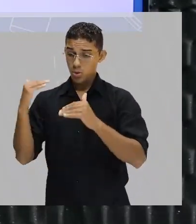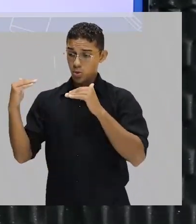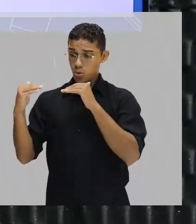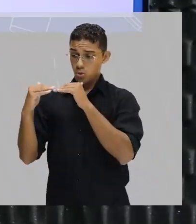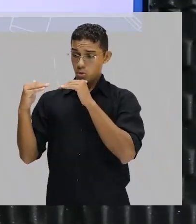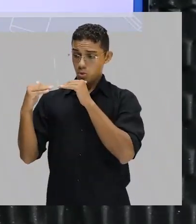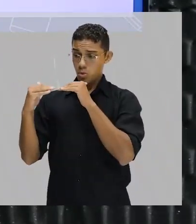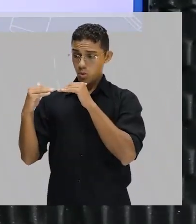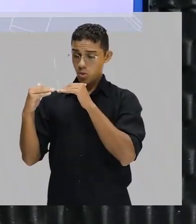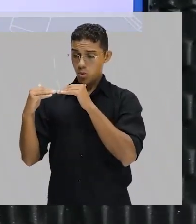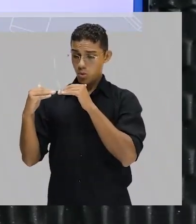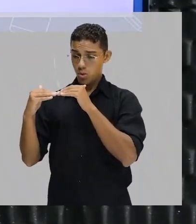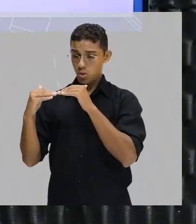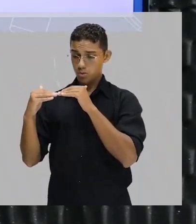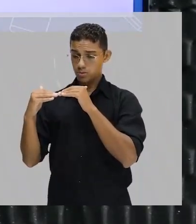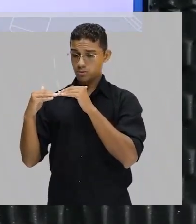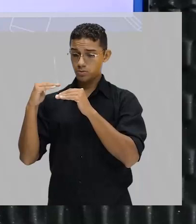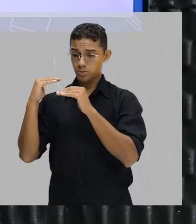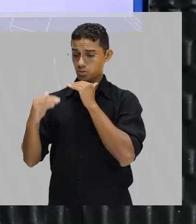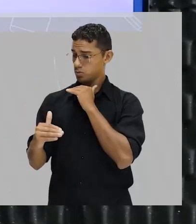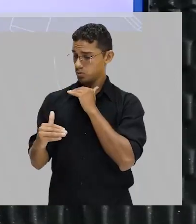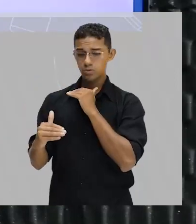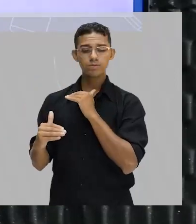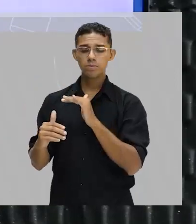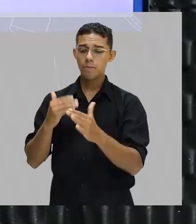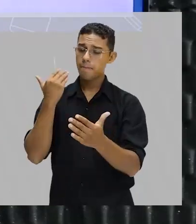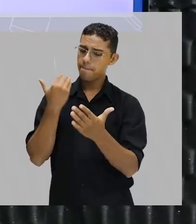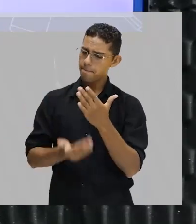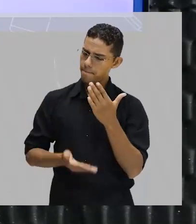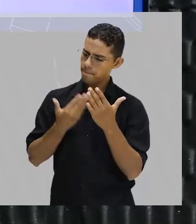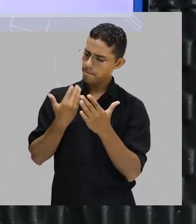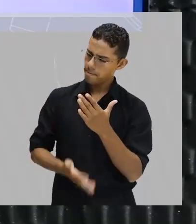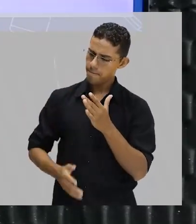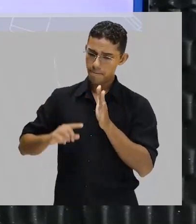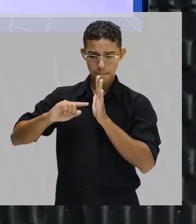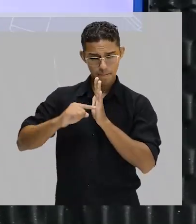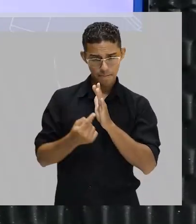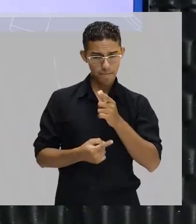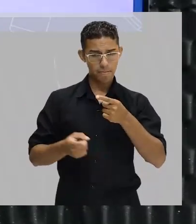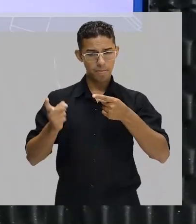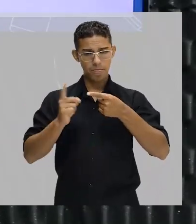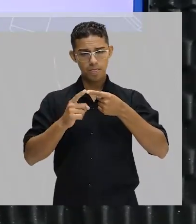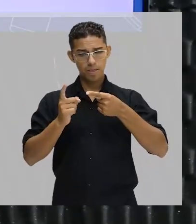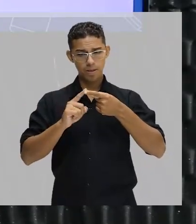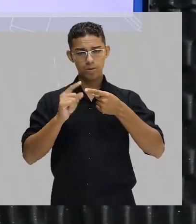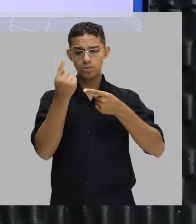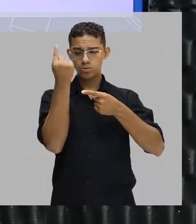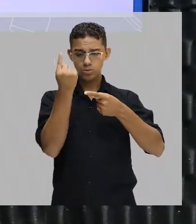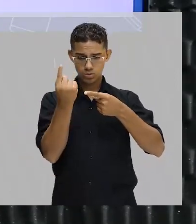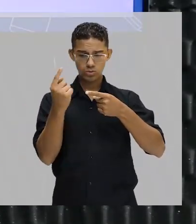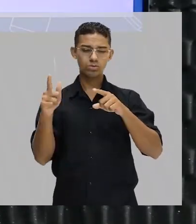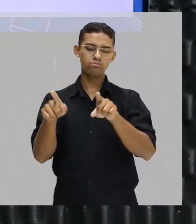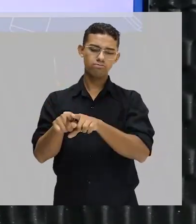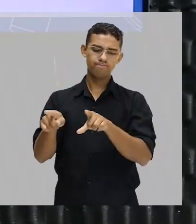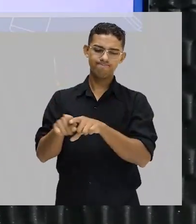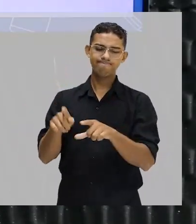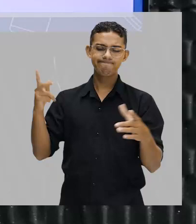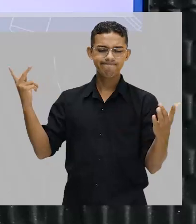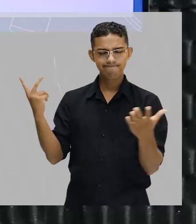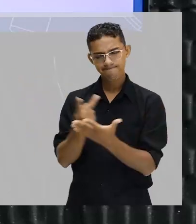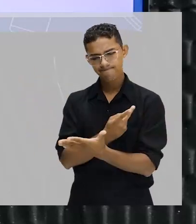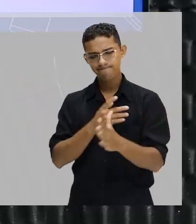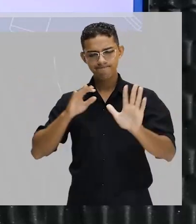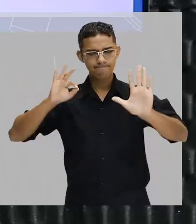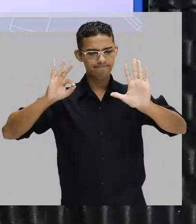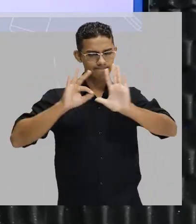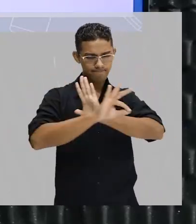concordância. Nesse caso, o candidato vai perder pontos na competência 1, além também de prejudicar a coesão textual,